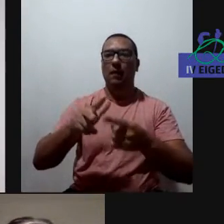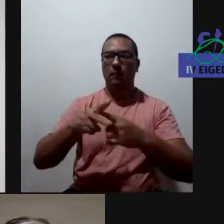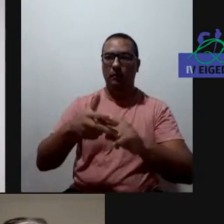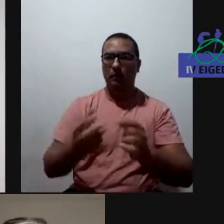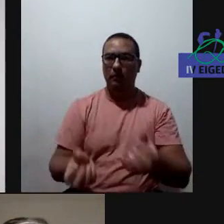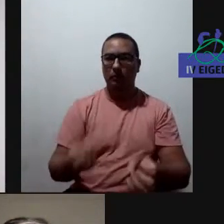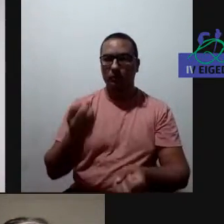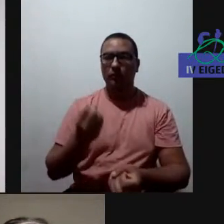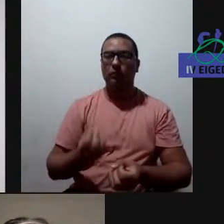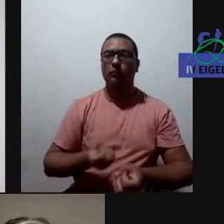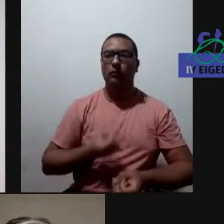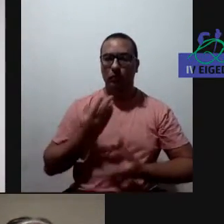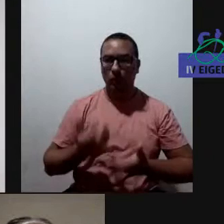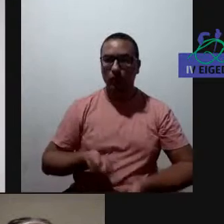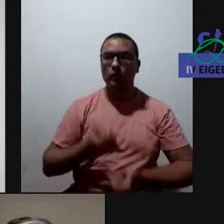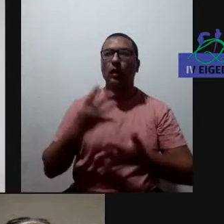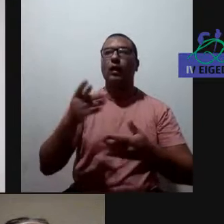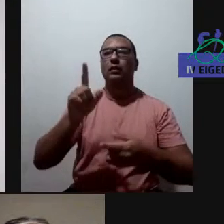elétricos do planeta.